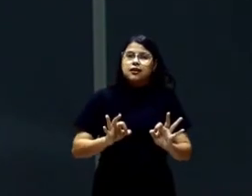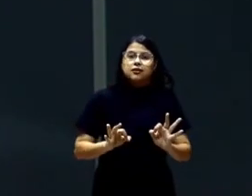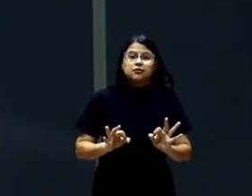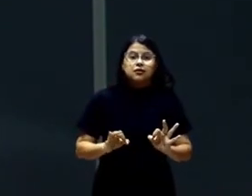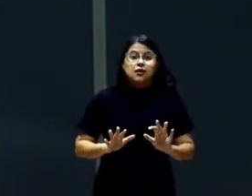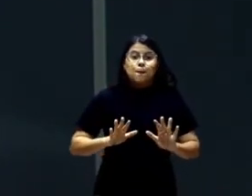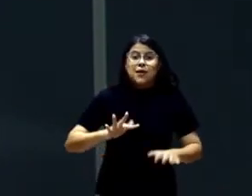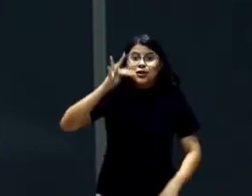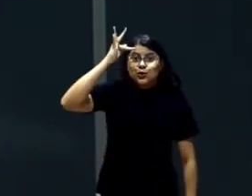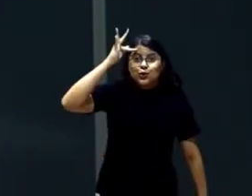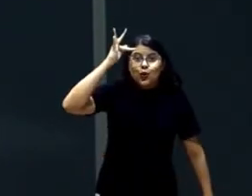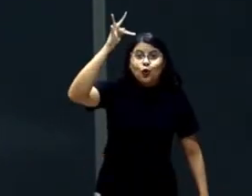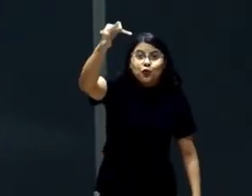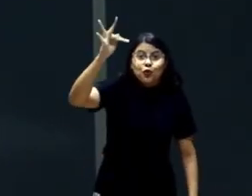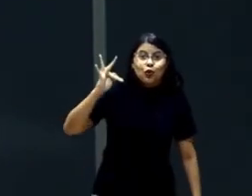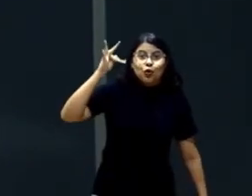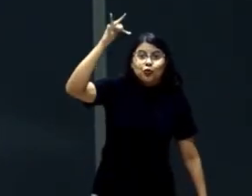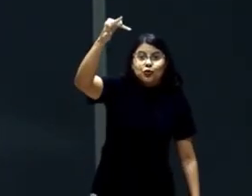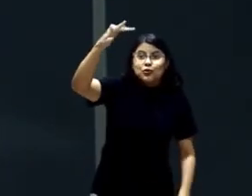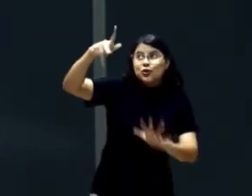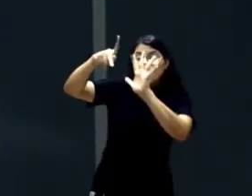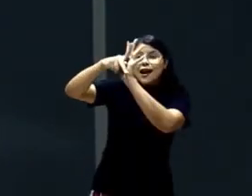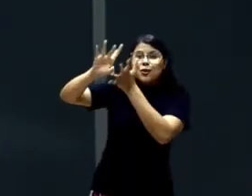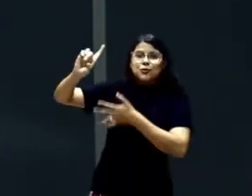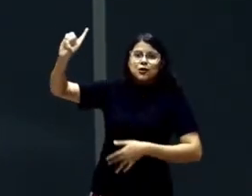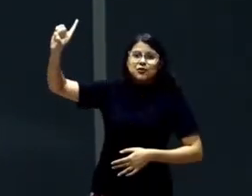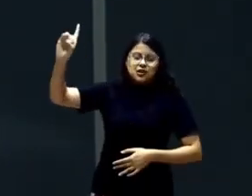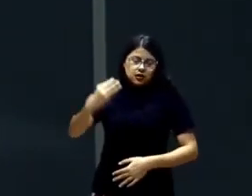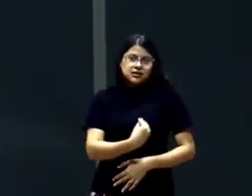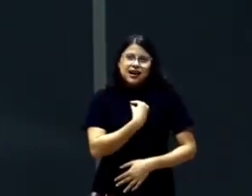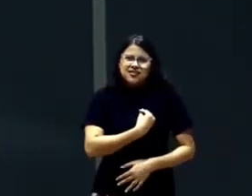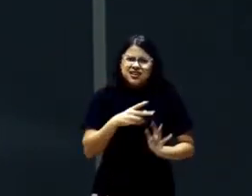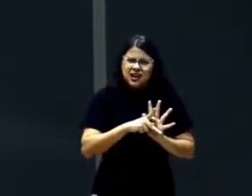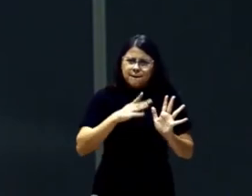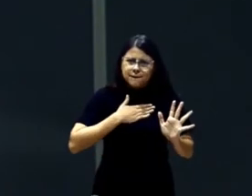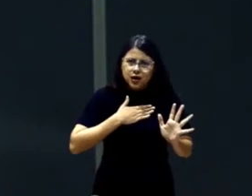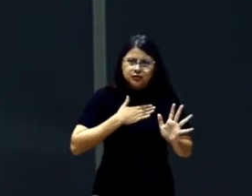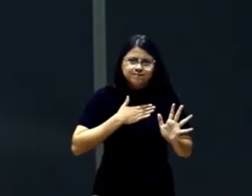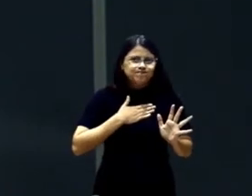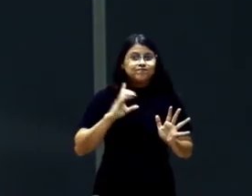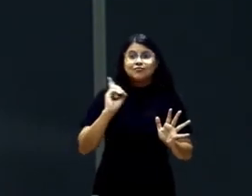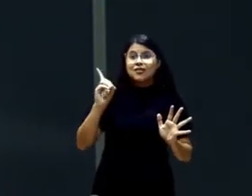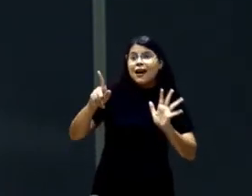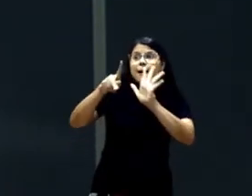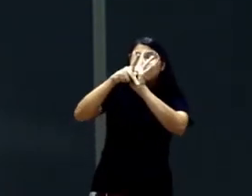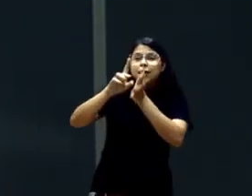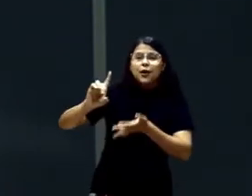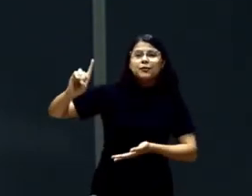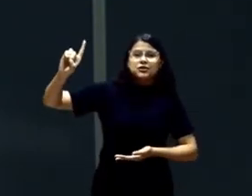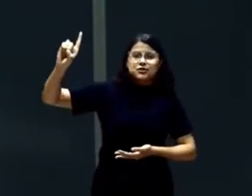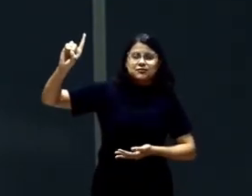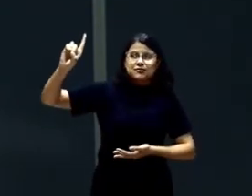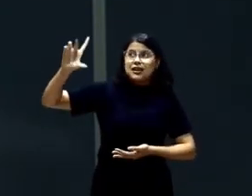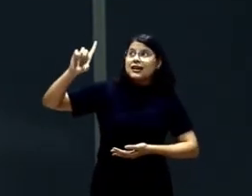A vida não é um direito seu. A vida que você tem é um presente